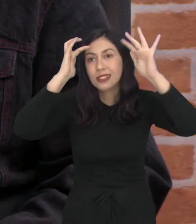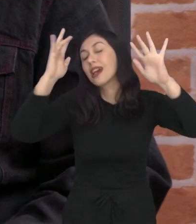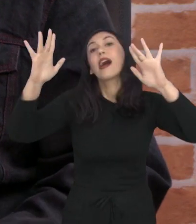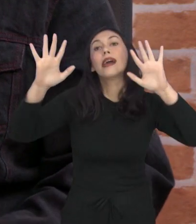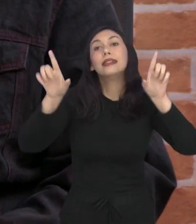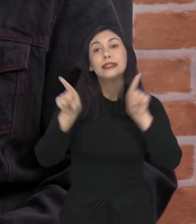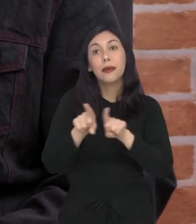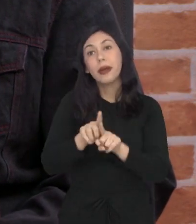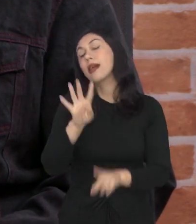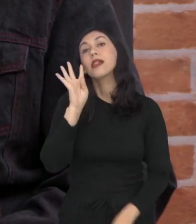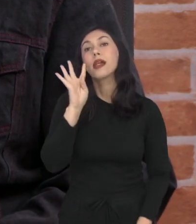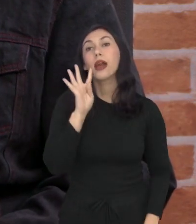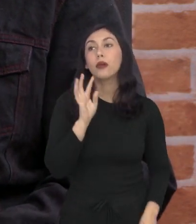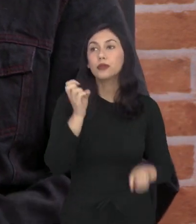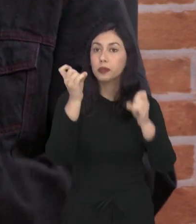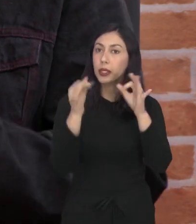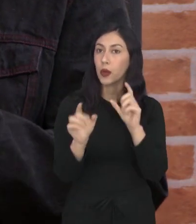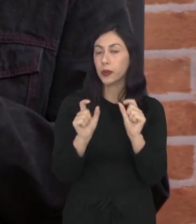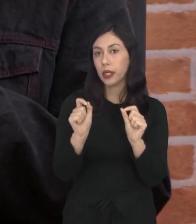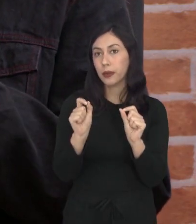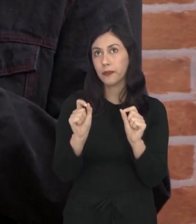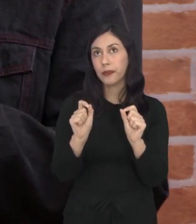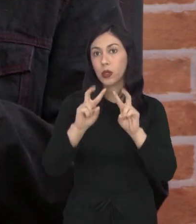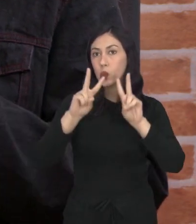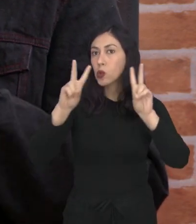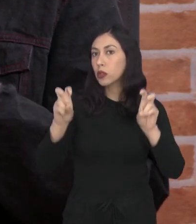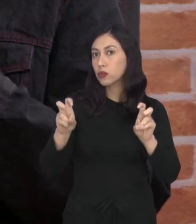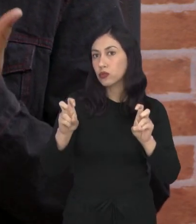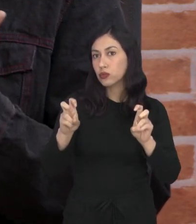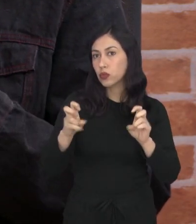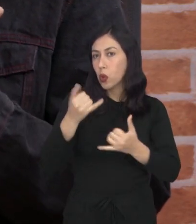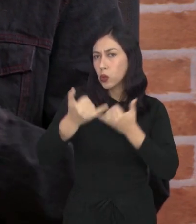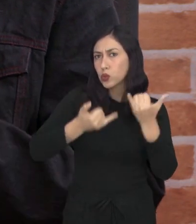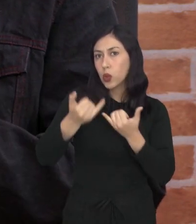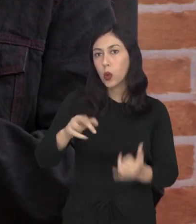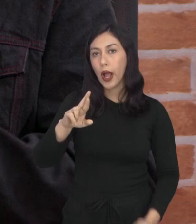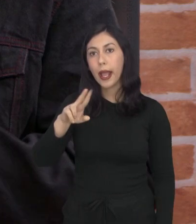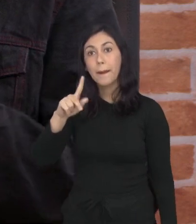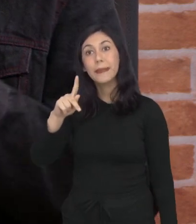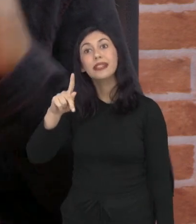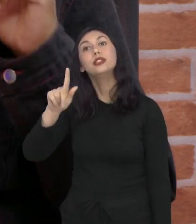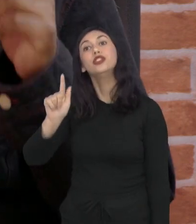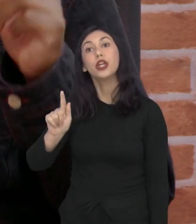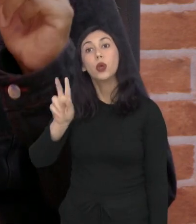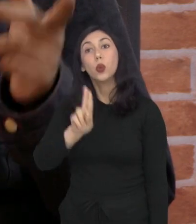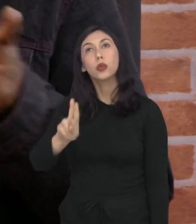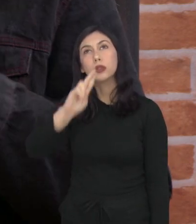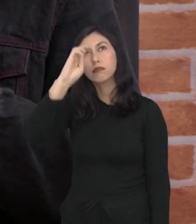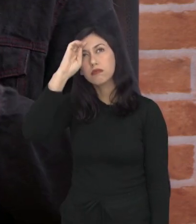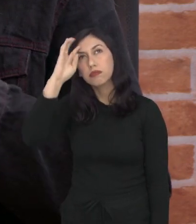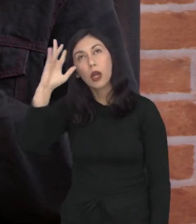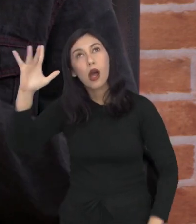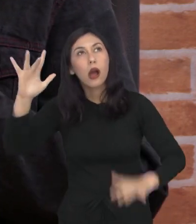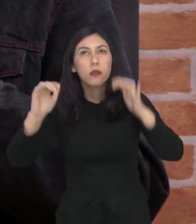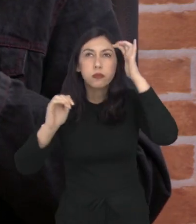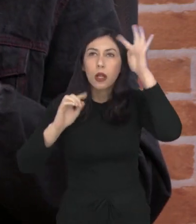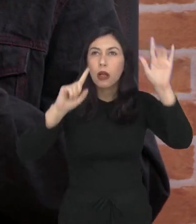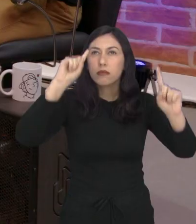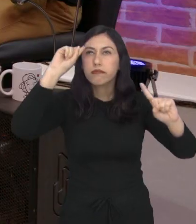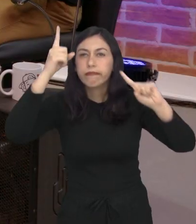fantasiosa. Inclusive, é até legal citar, né, porque quando a gente fala de jogar RPGs, vem muito essa questão da criatividade, né, dessa questão